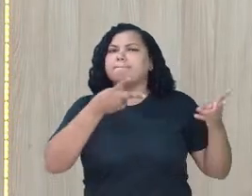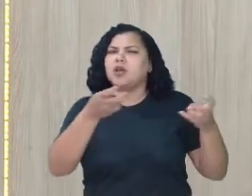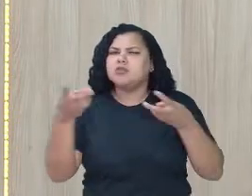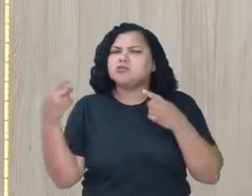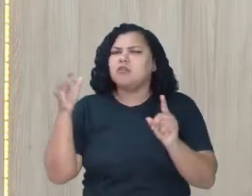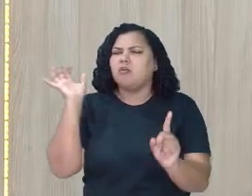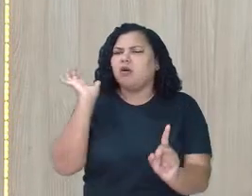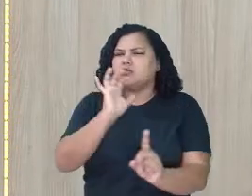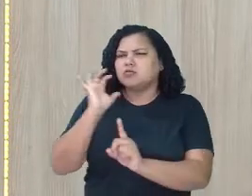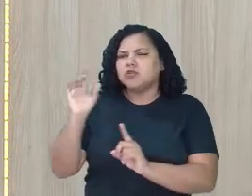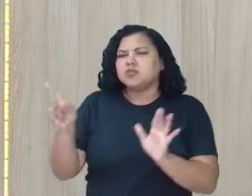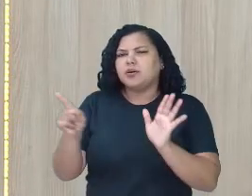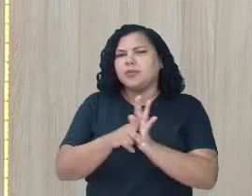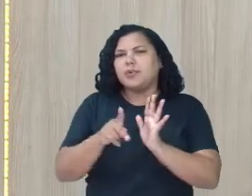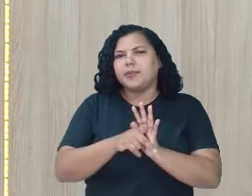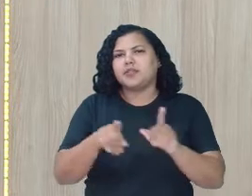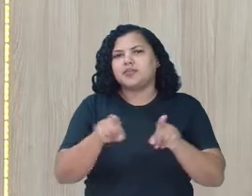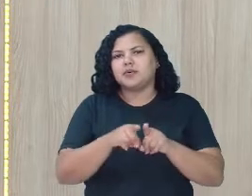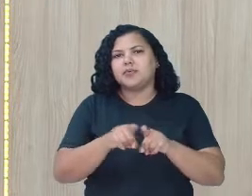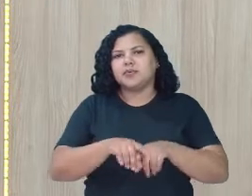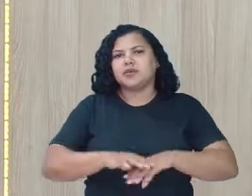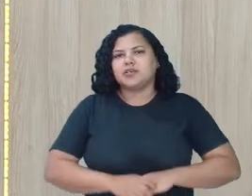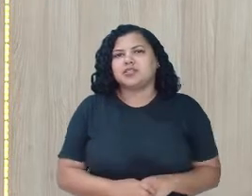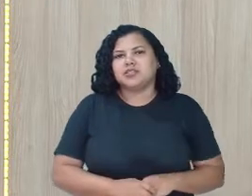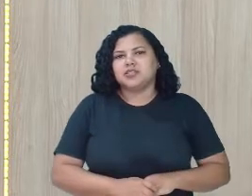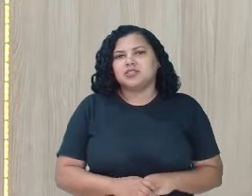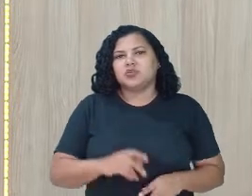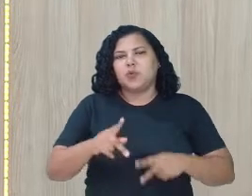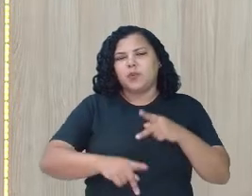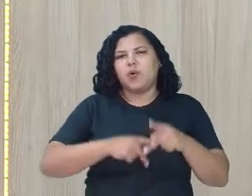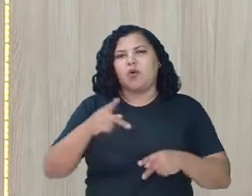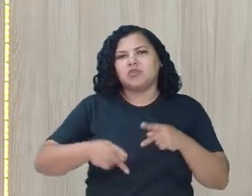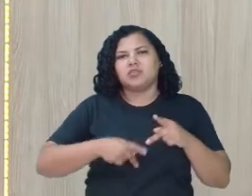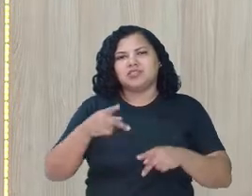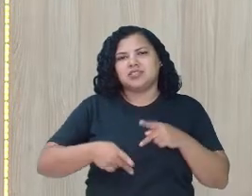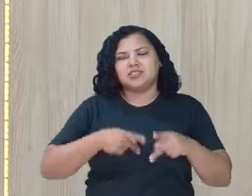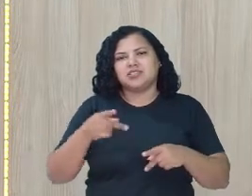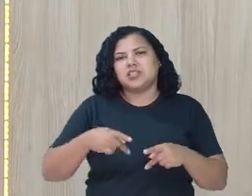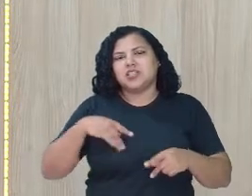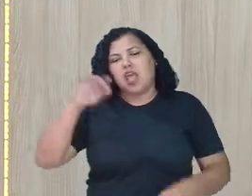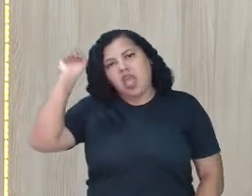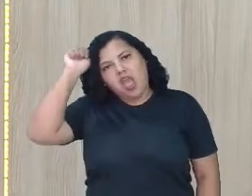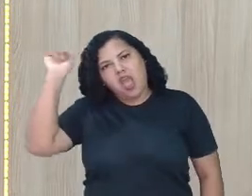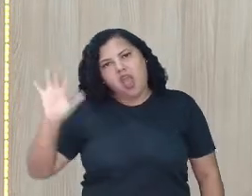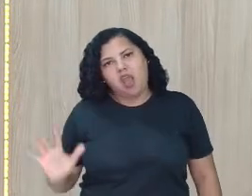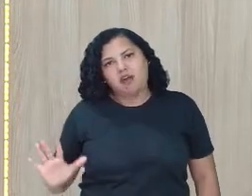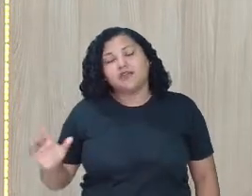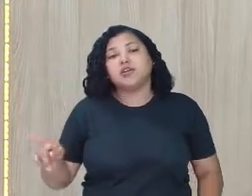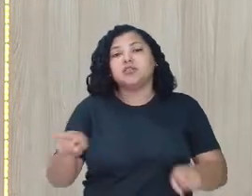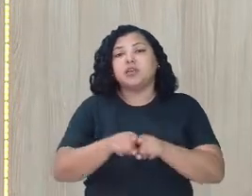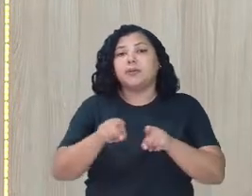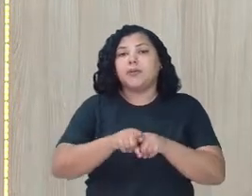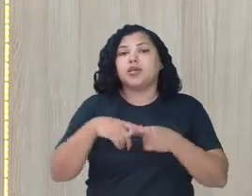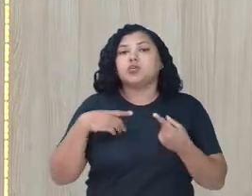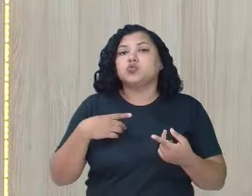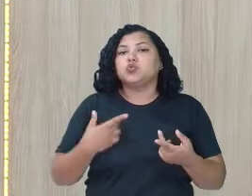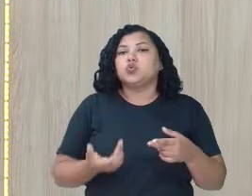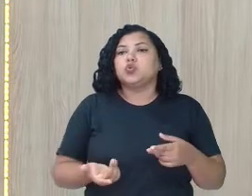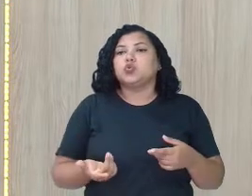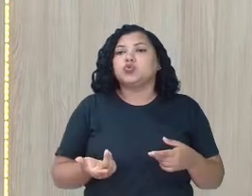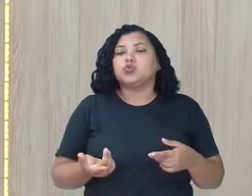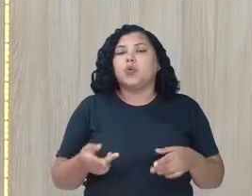as influências também, né, dos povos africanos que vieram, dos portugueses e dos